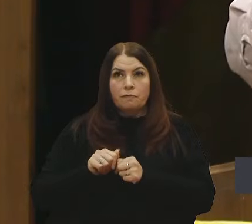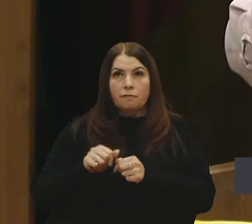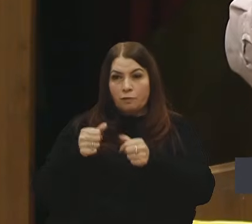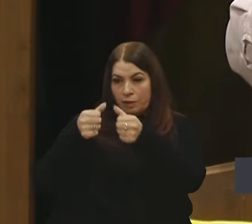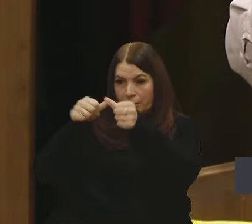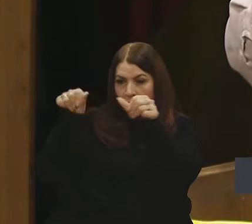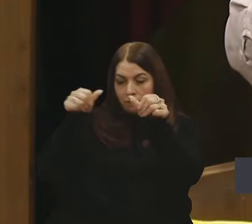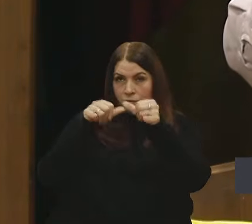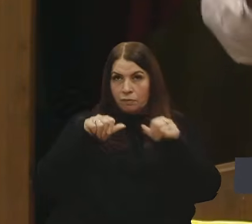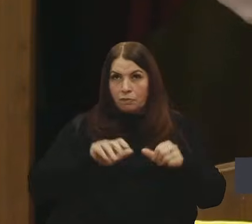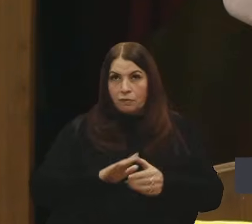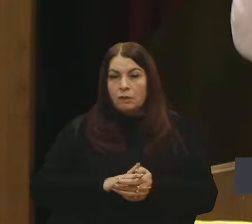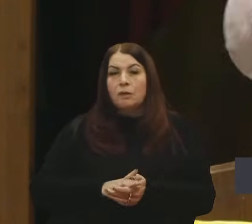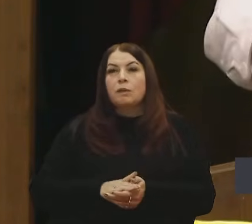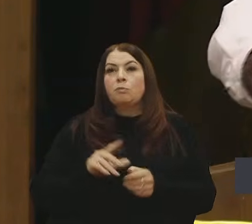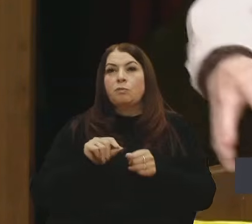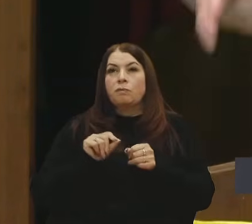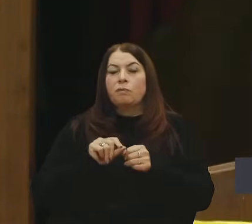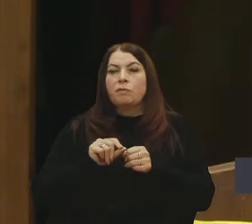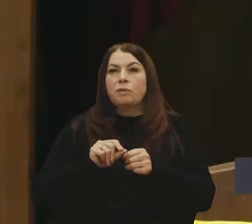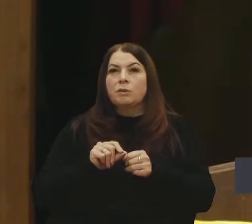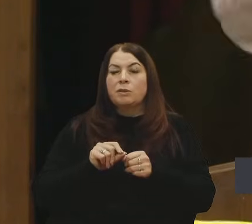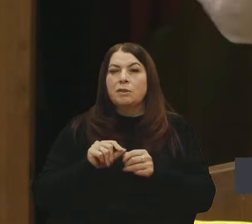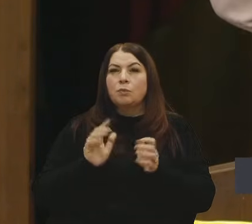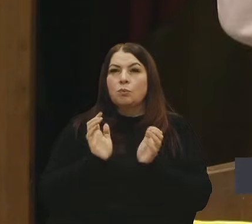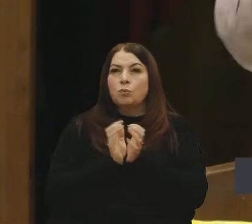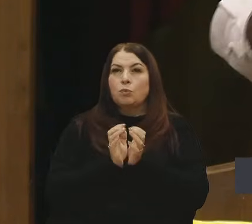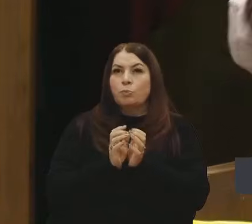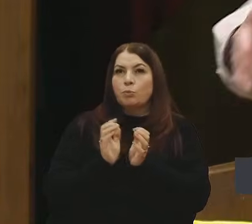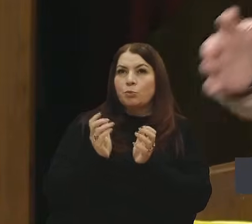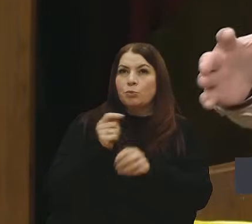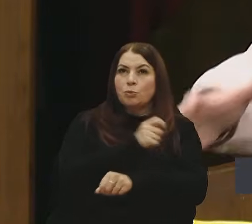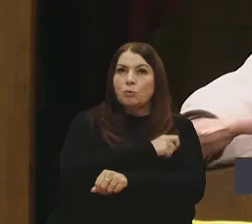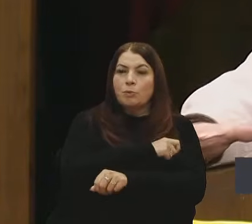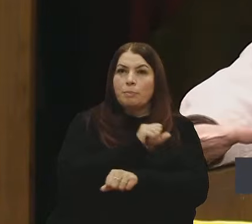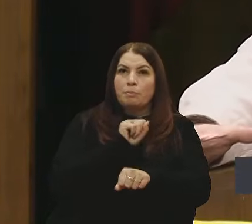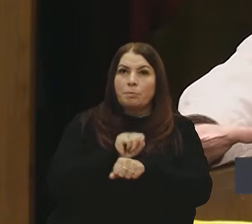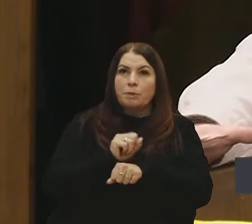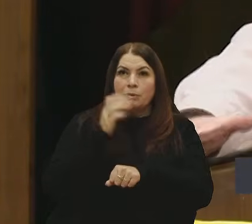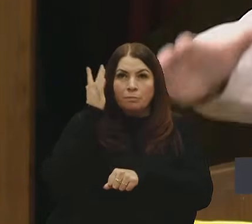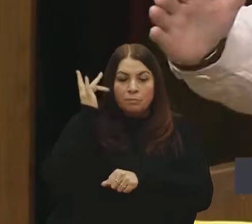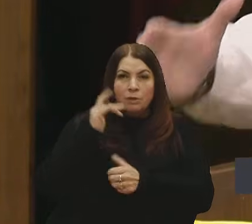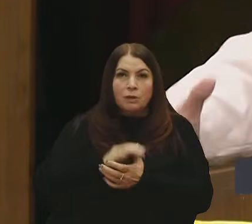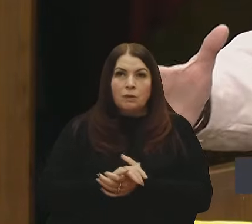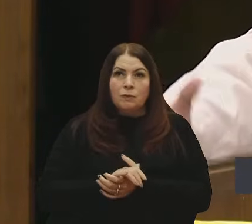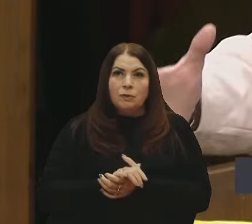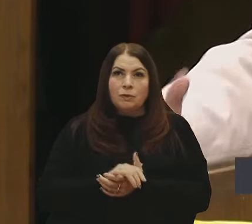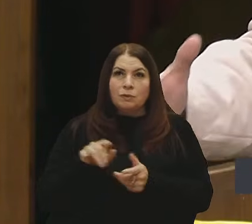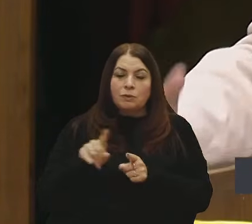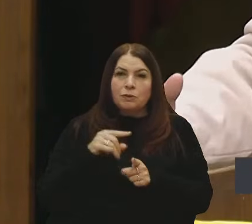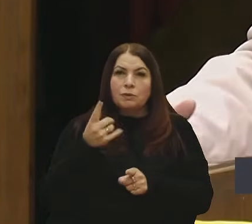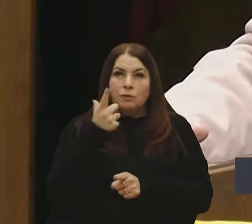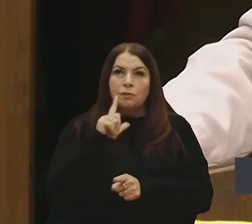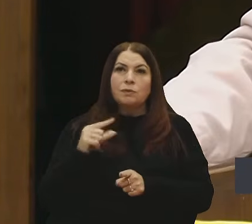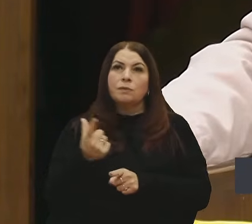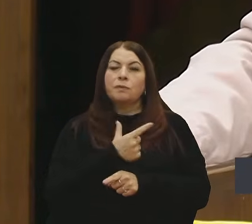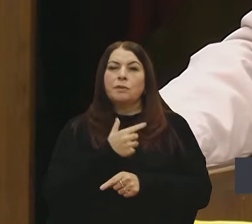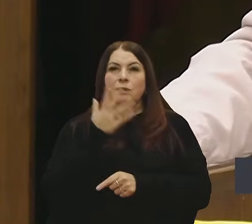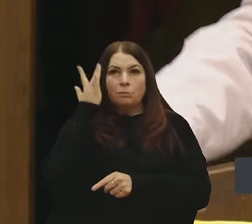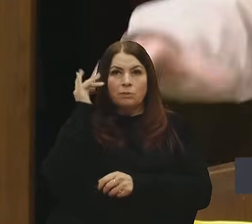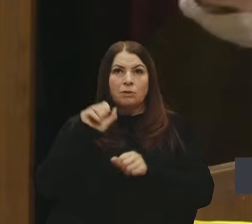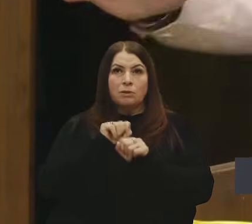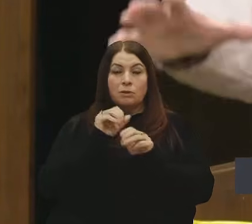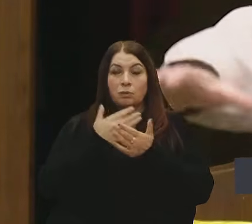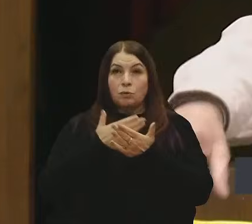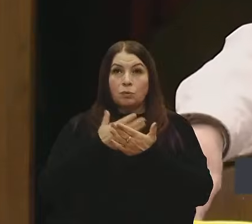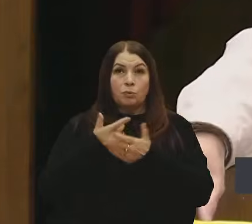lá. Falei com o Grêmio Estudantil para fazer os estudantes pararem amanhã. Vou ver se a gente consegue fazer isso amanhã na escola.